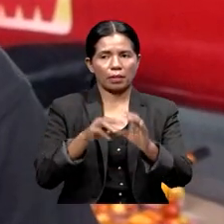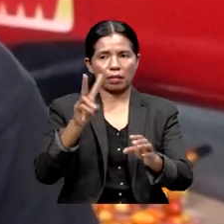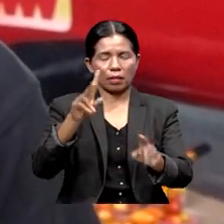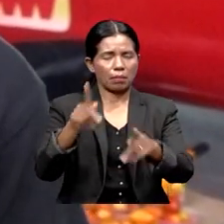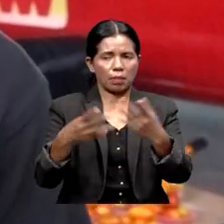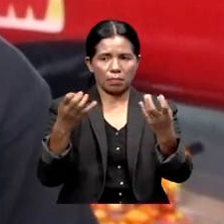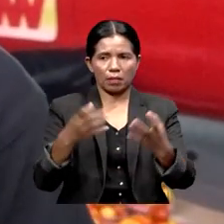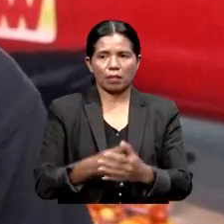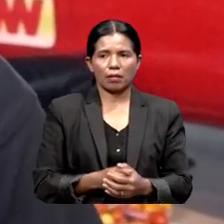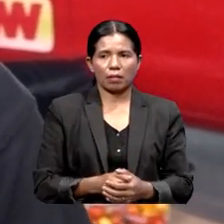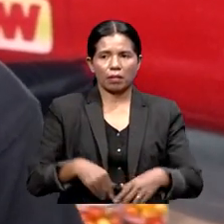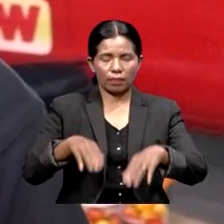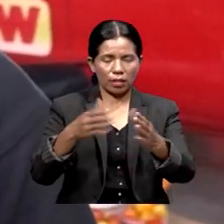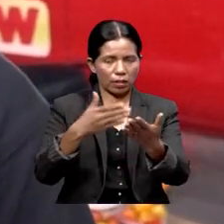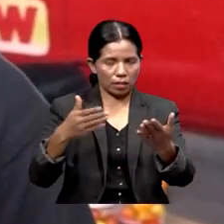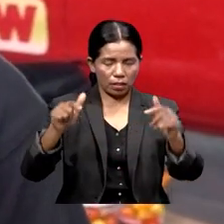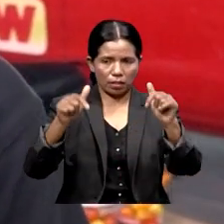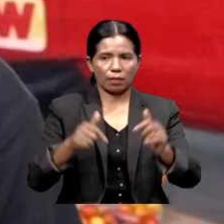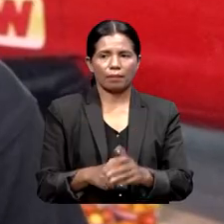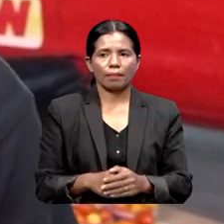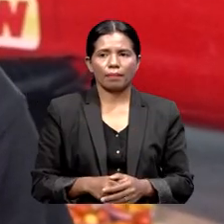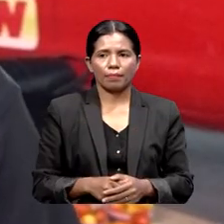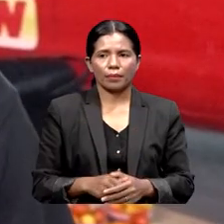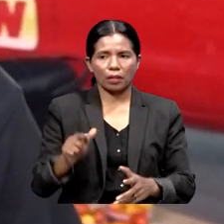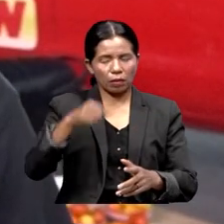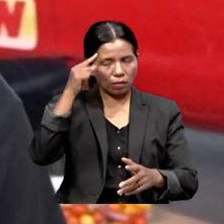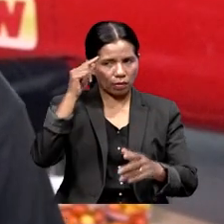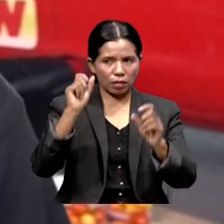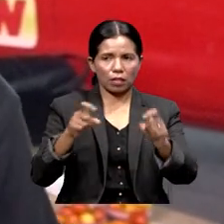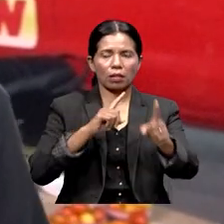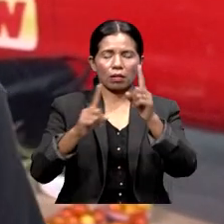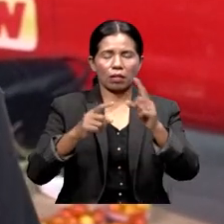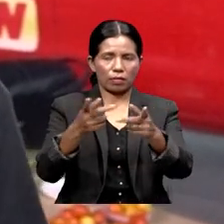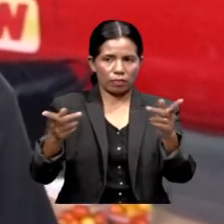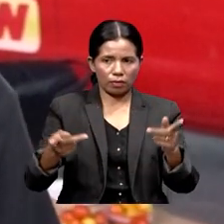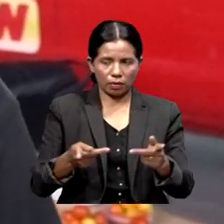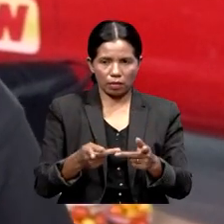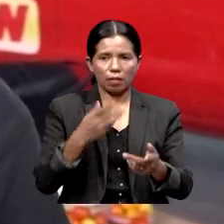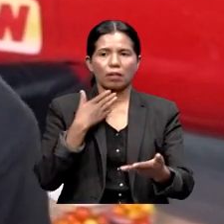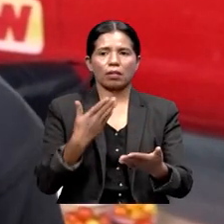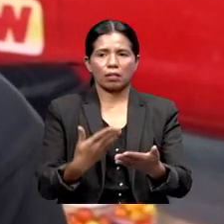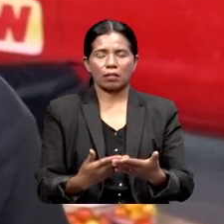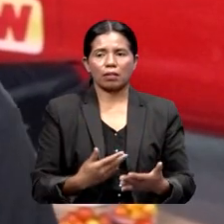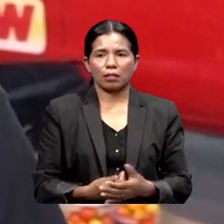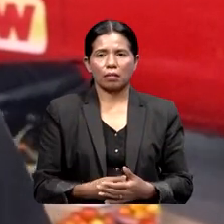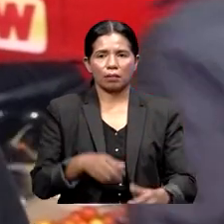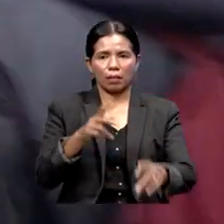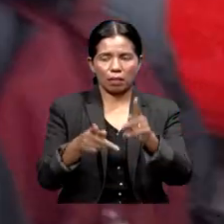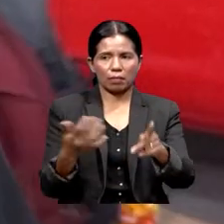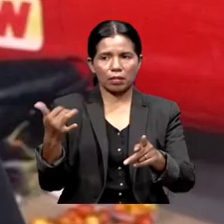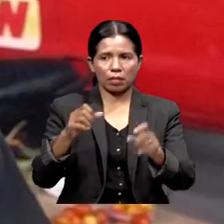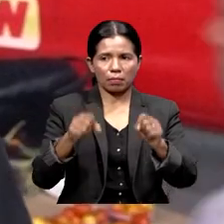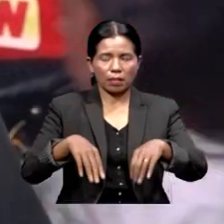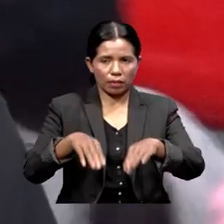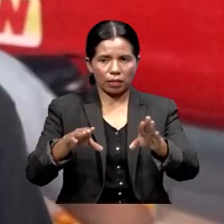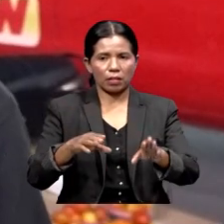barak ema barak mak fan sasan nanta un idene guverno kitengi kuria kria fatin be man dia kruni ba komunidade para tebel fanse rua